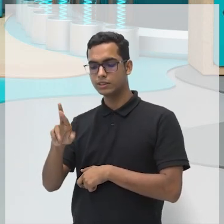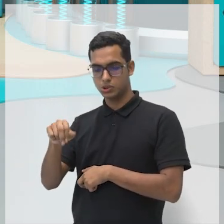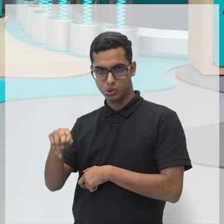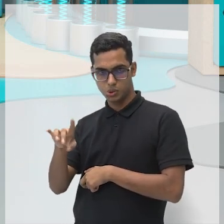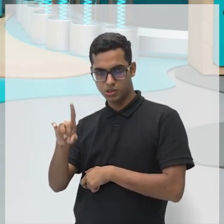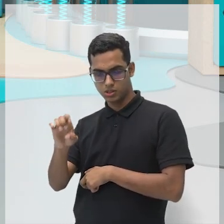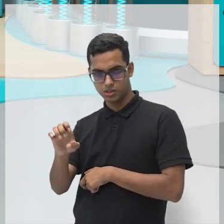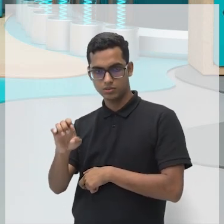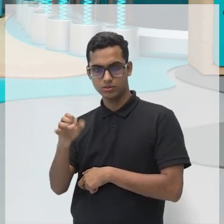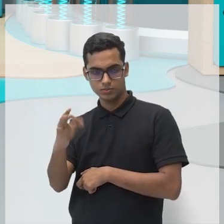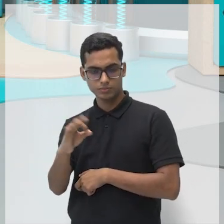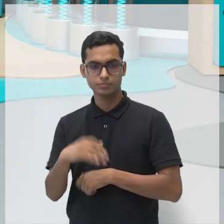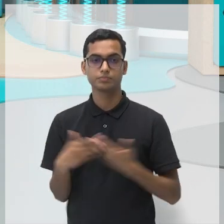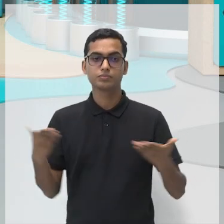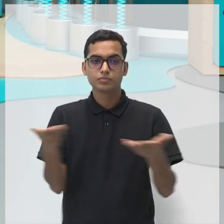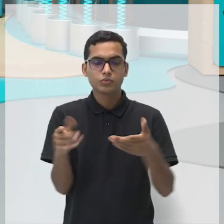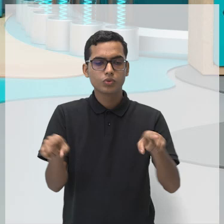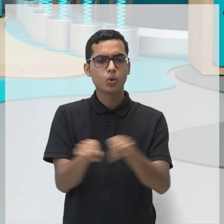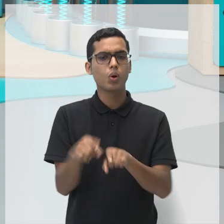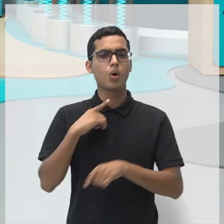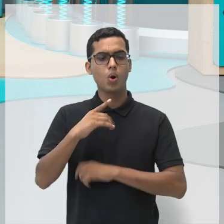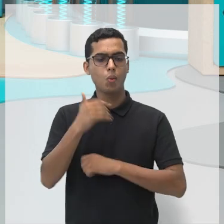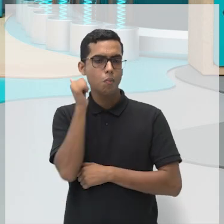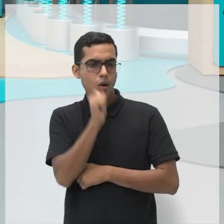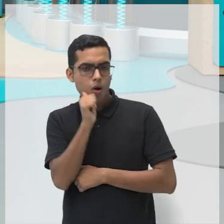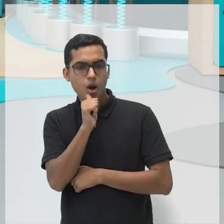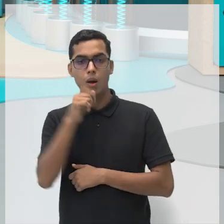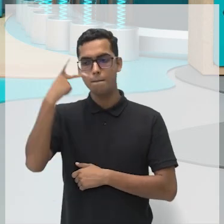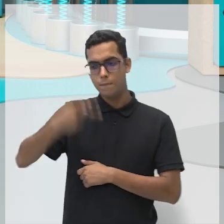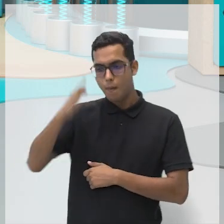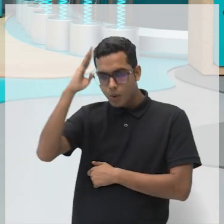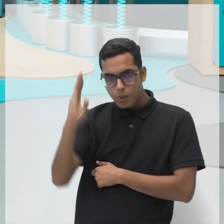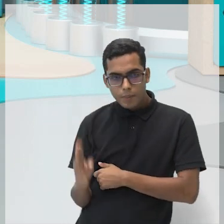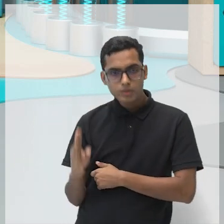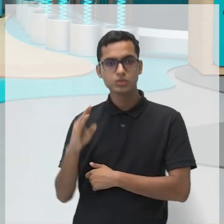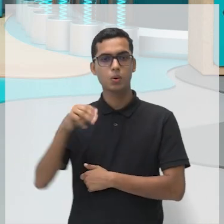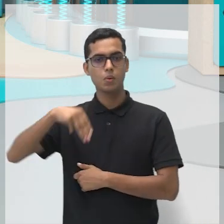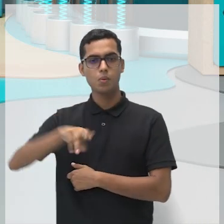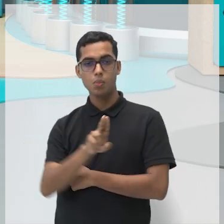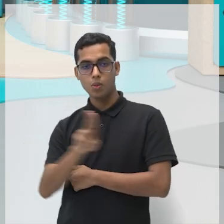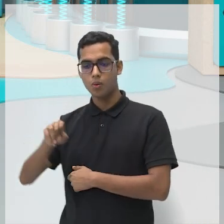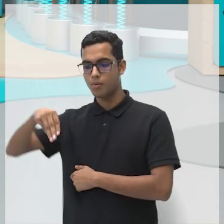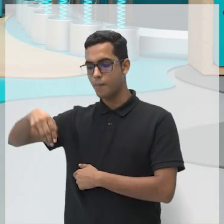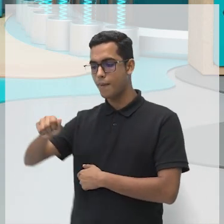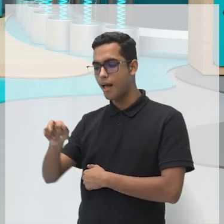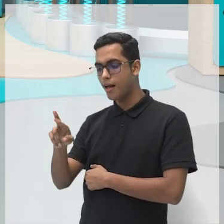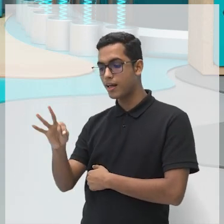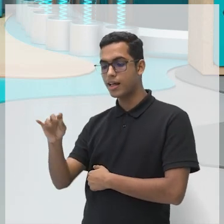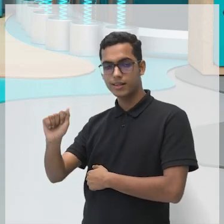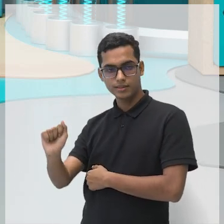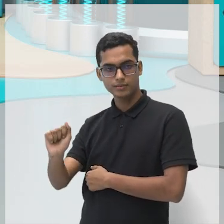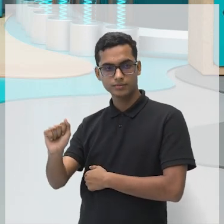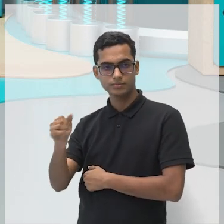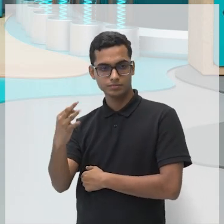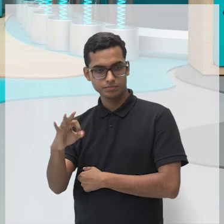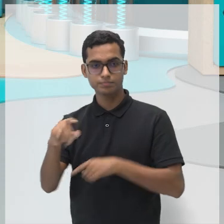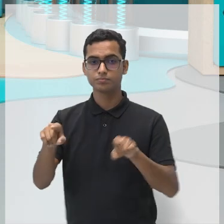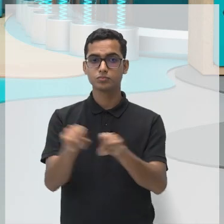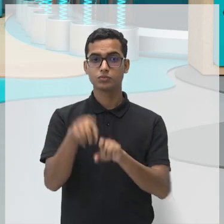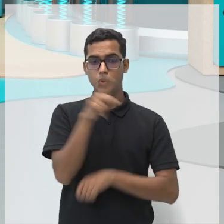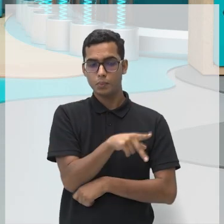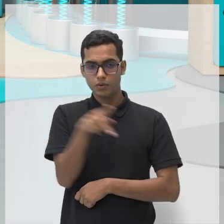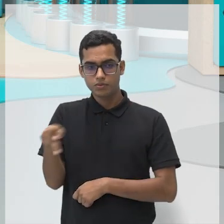esportista brasileira chamada Marta Pinotti, que hoje ela passou a ser uma renomada